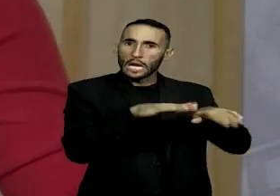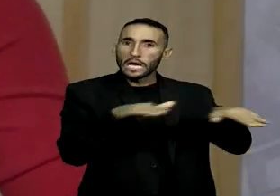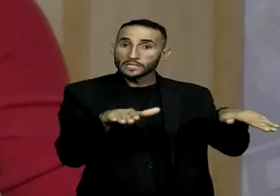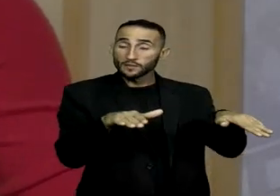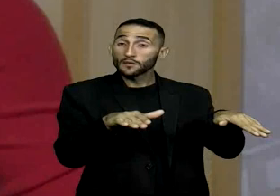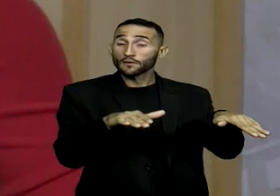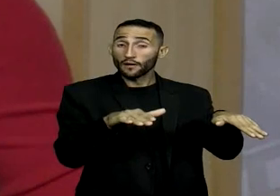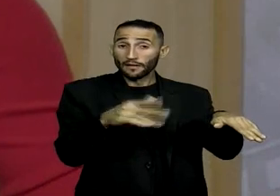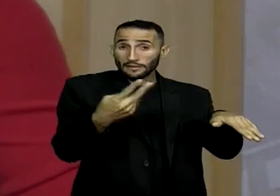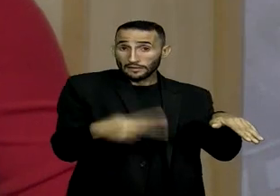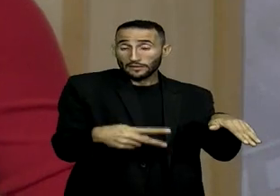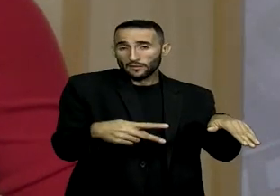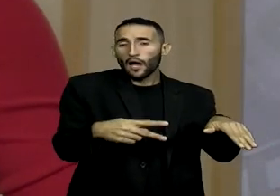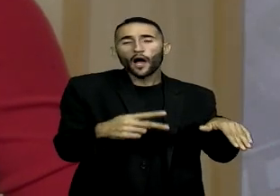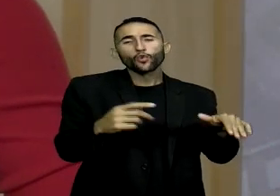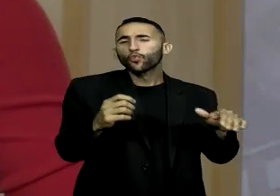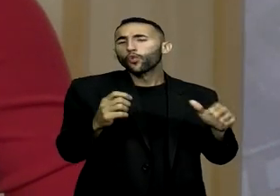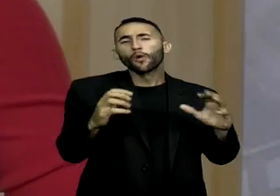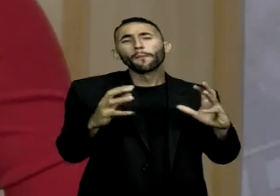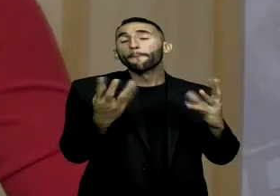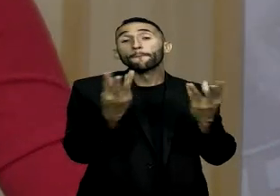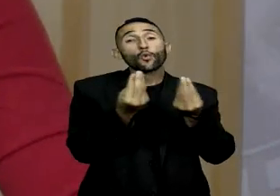se titula pastor.